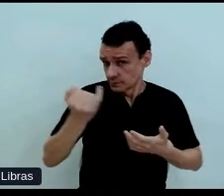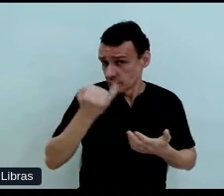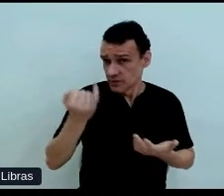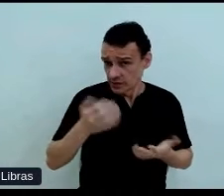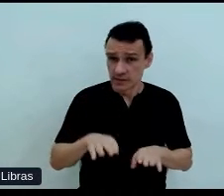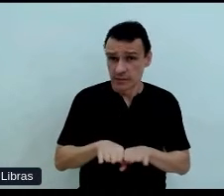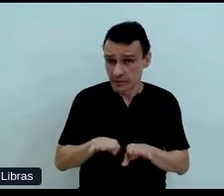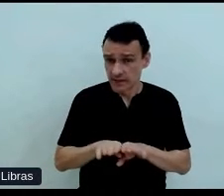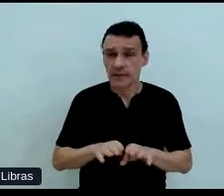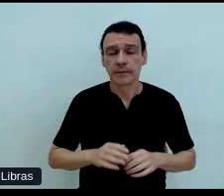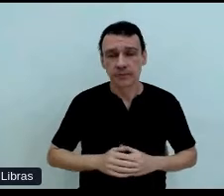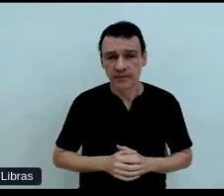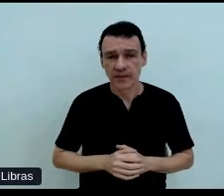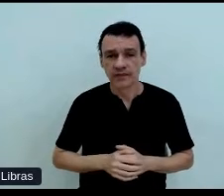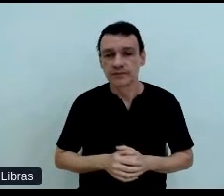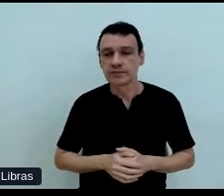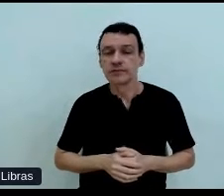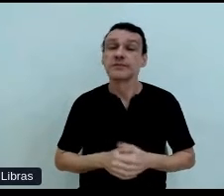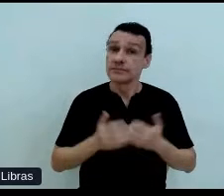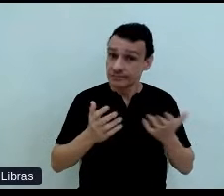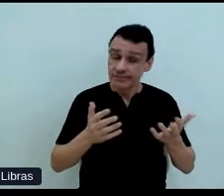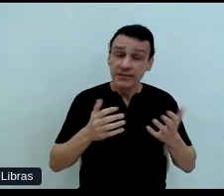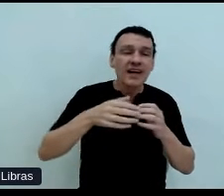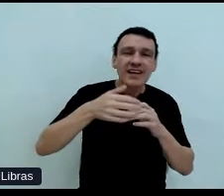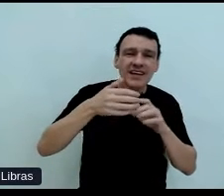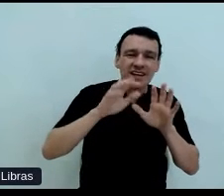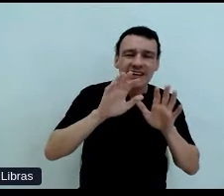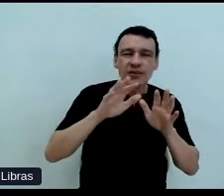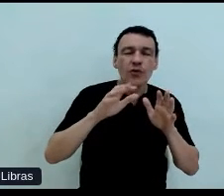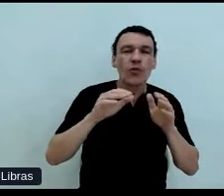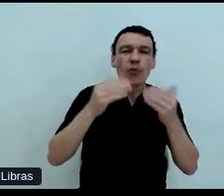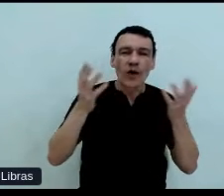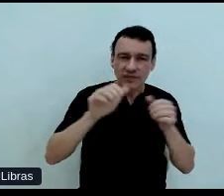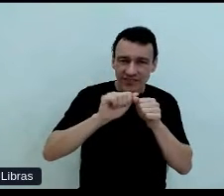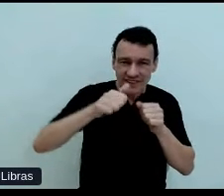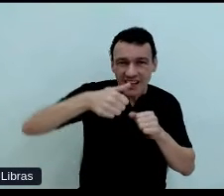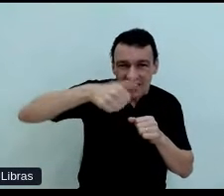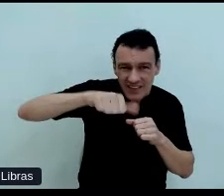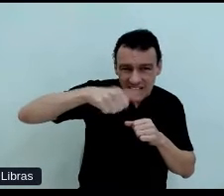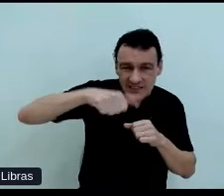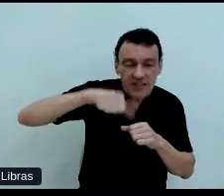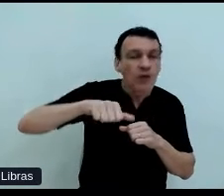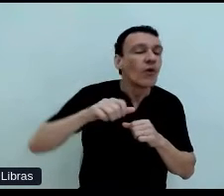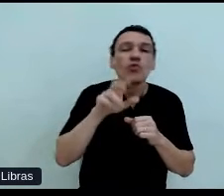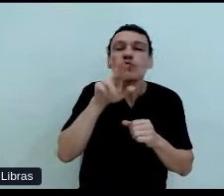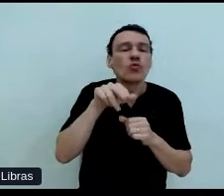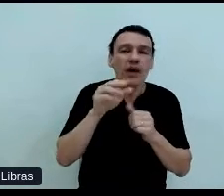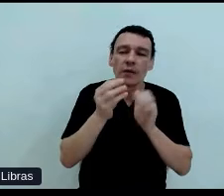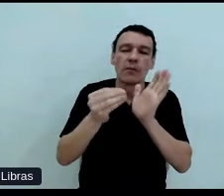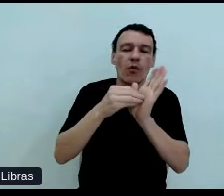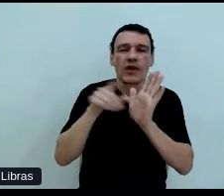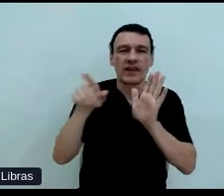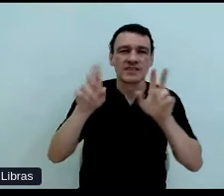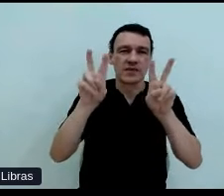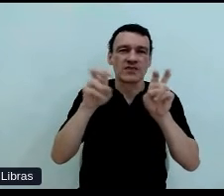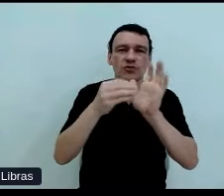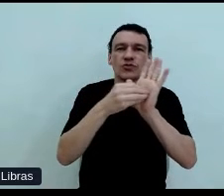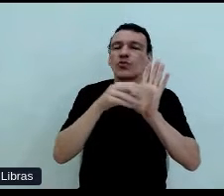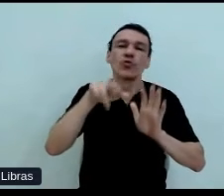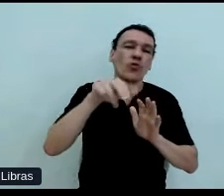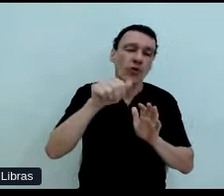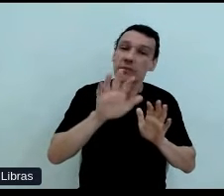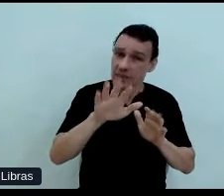de não ser contemplado dentro das matrizes de avaliação de desempenho ainda.